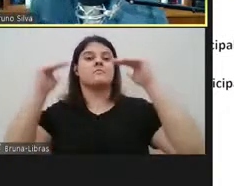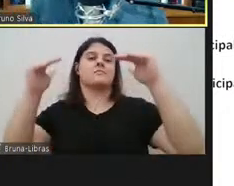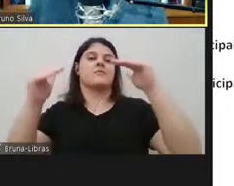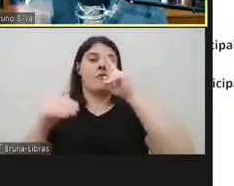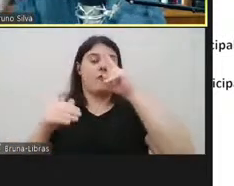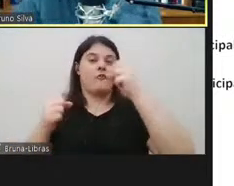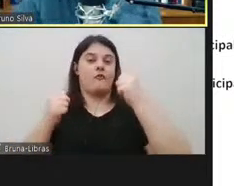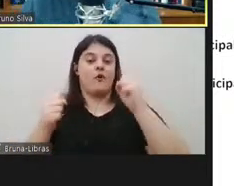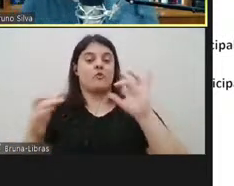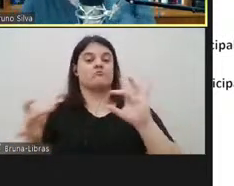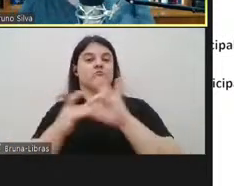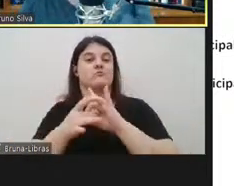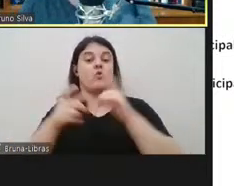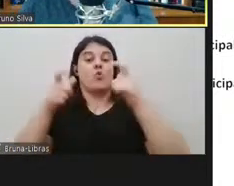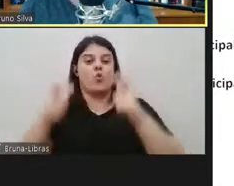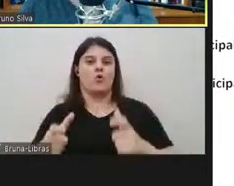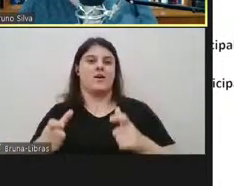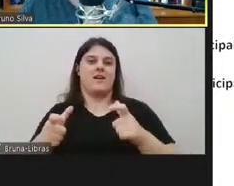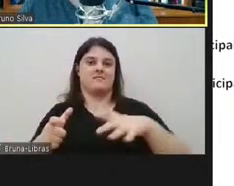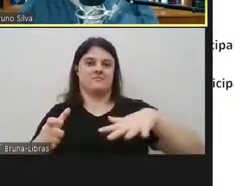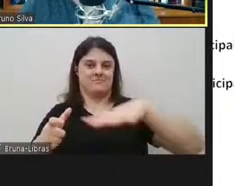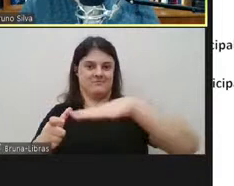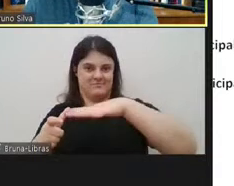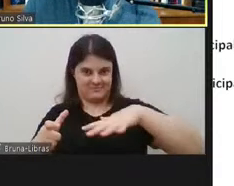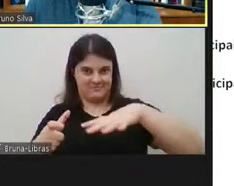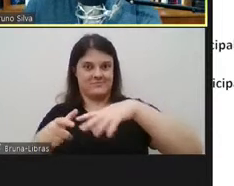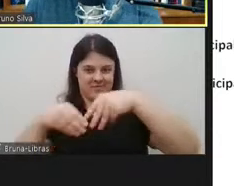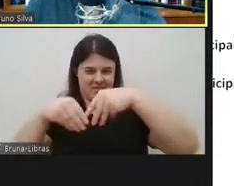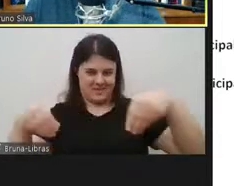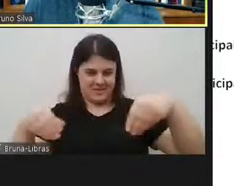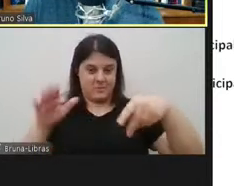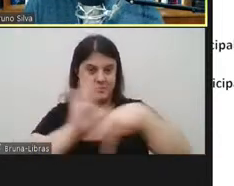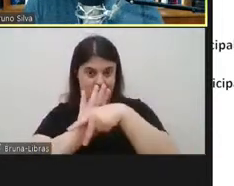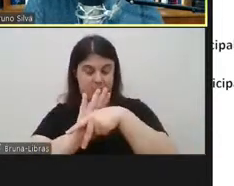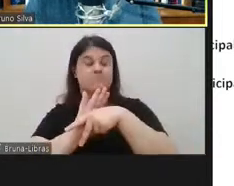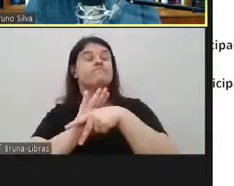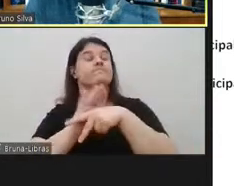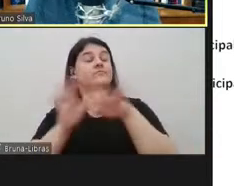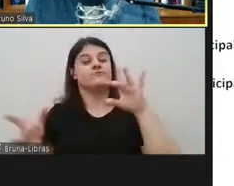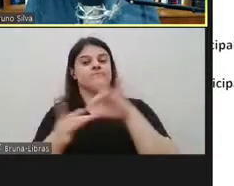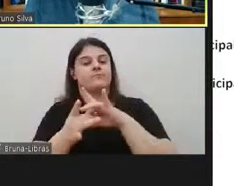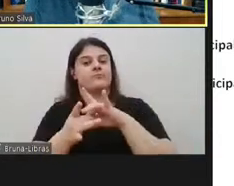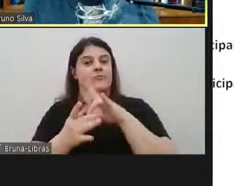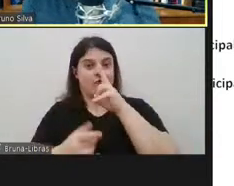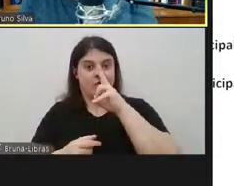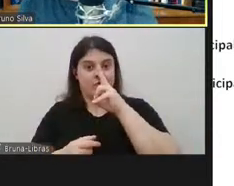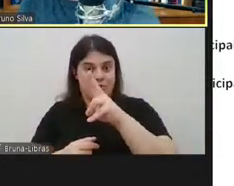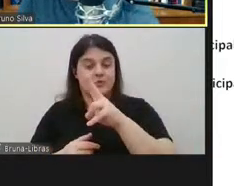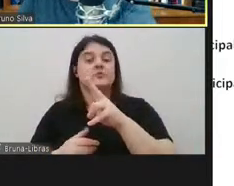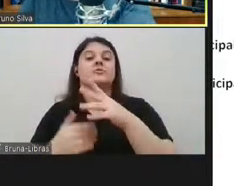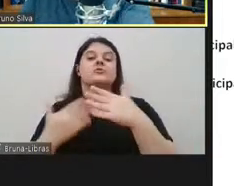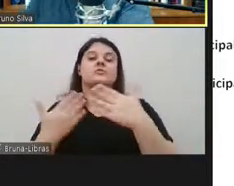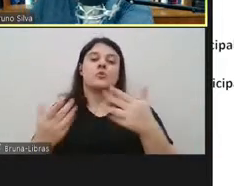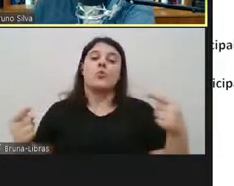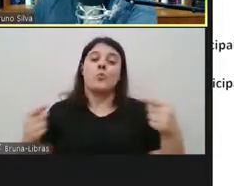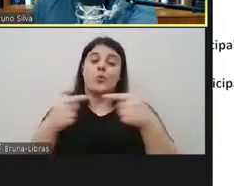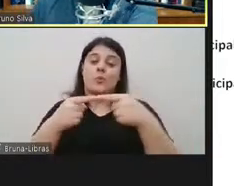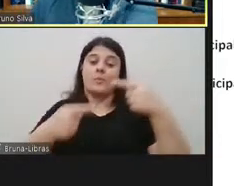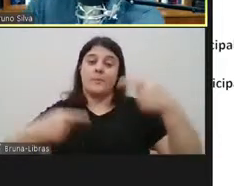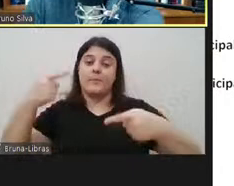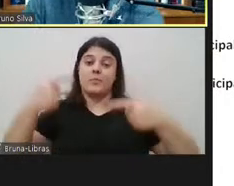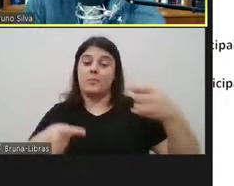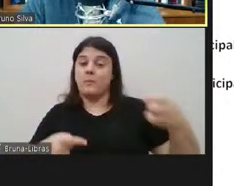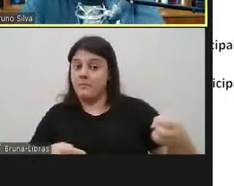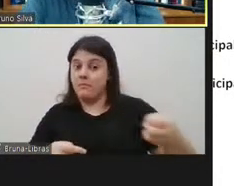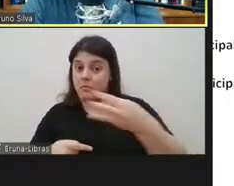fortemente vinculado ao território né então a soberania fortemente vinculada ao território é uma construção da política